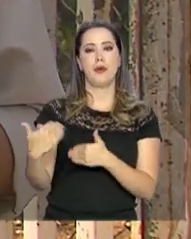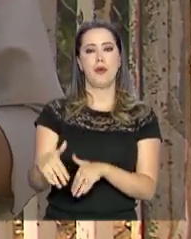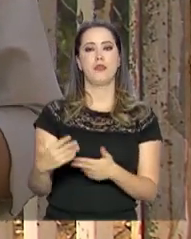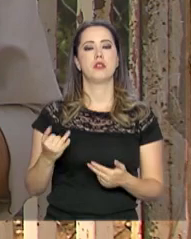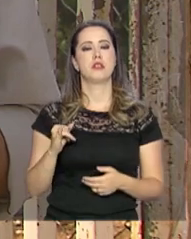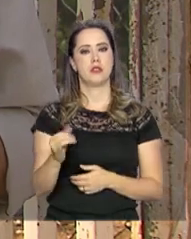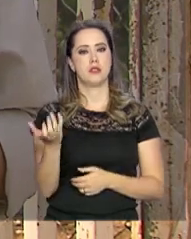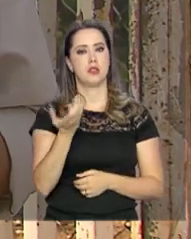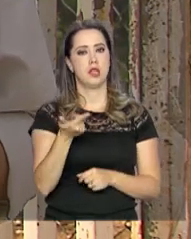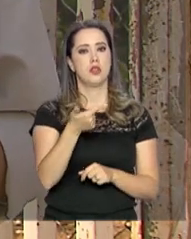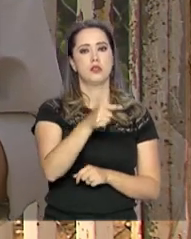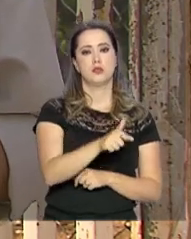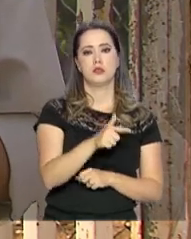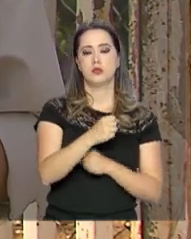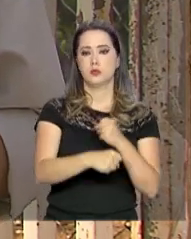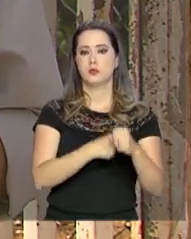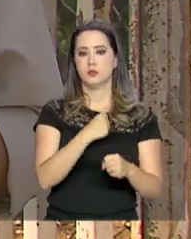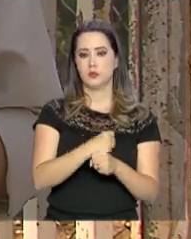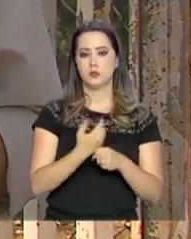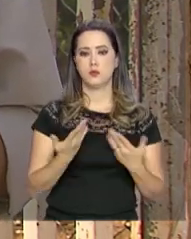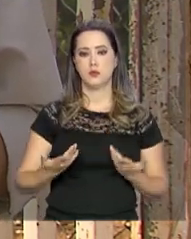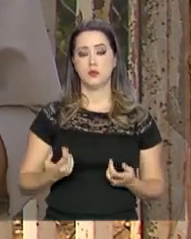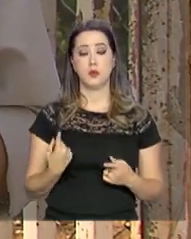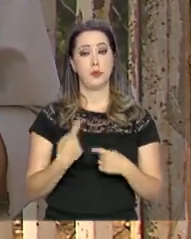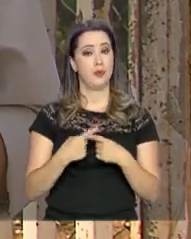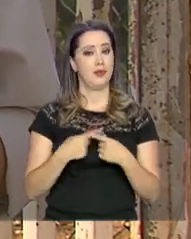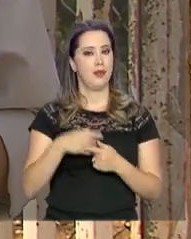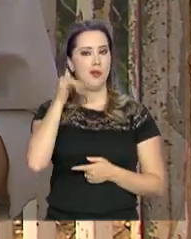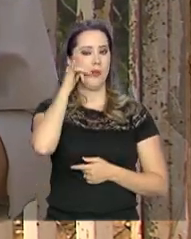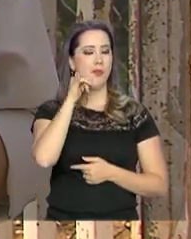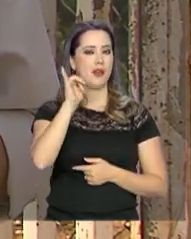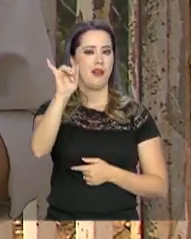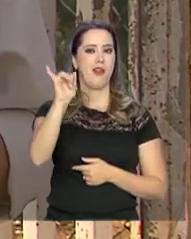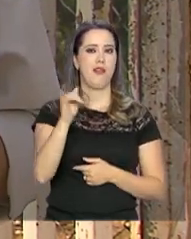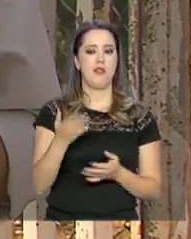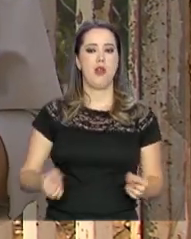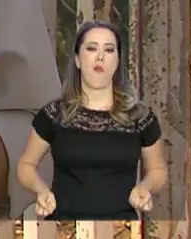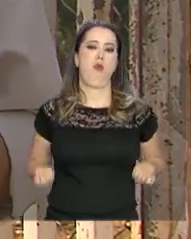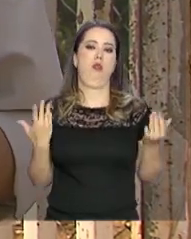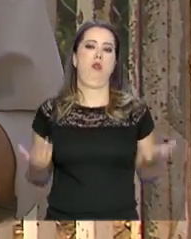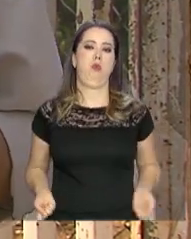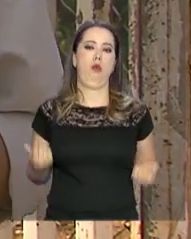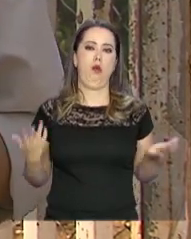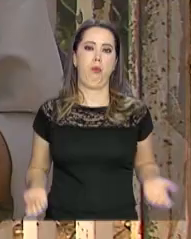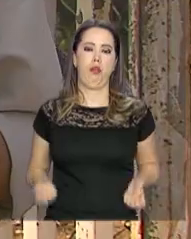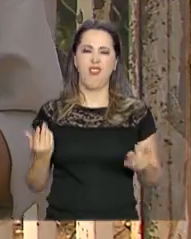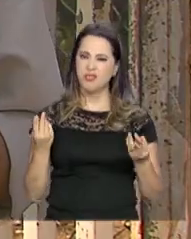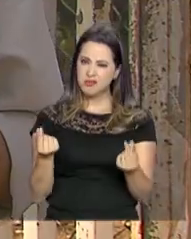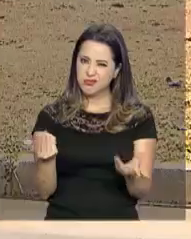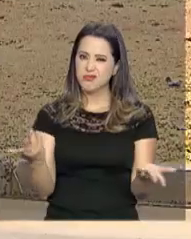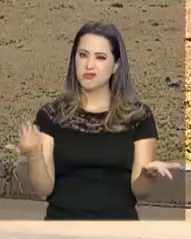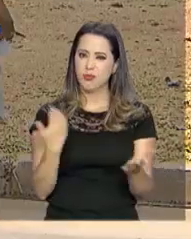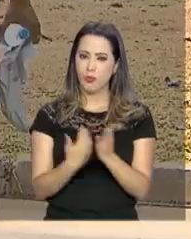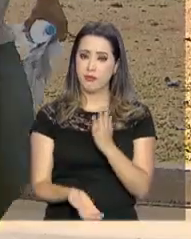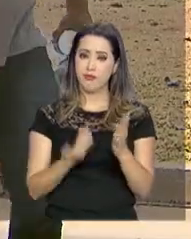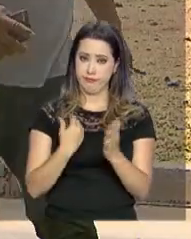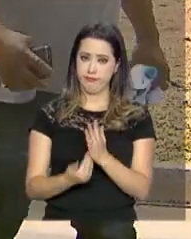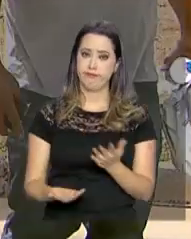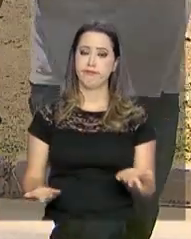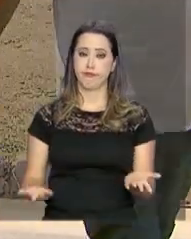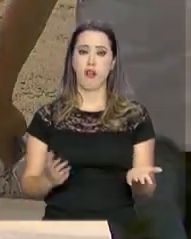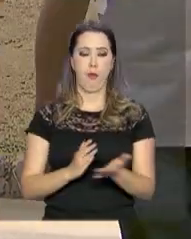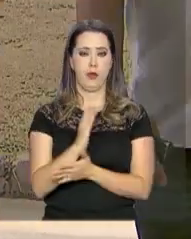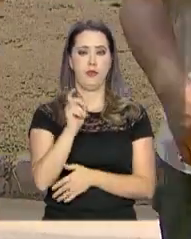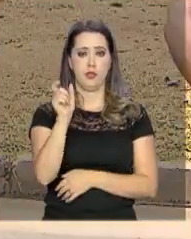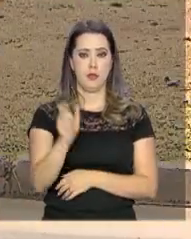caso queira se inscrever no ano que vem. A medida é para evitar o desperdício de dinheiro público. Vai ser aprovado